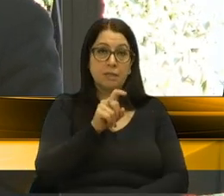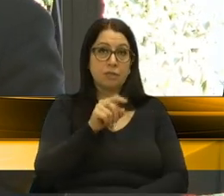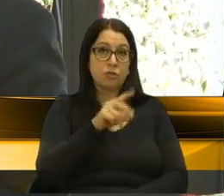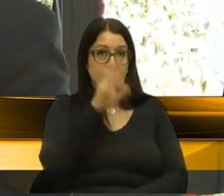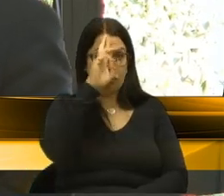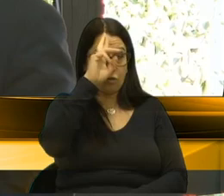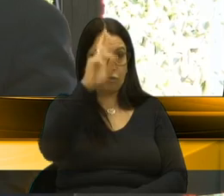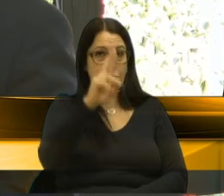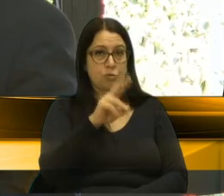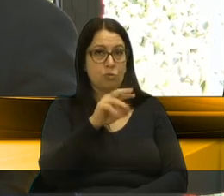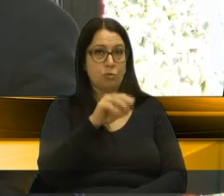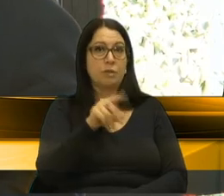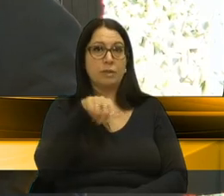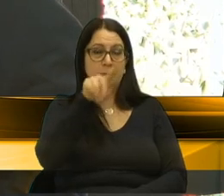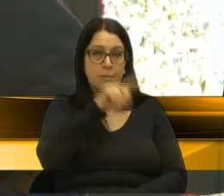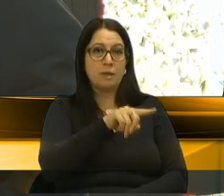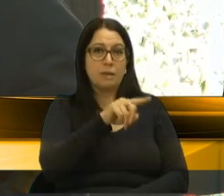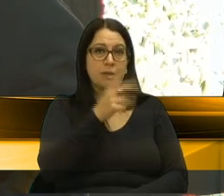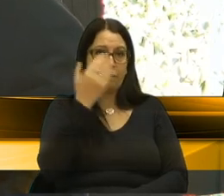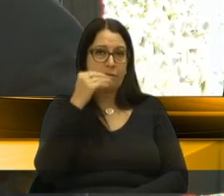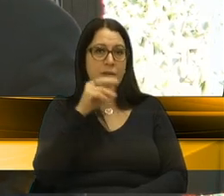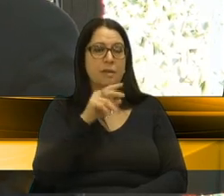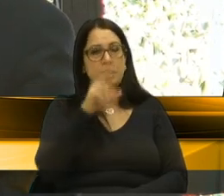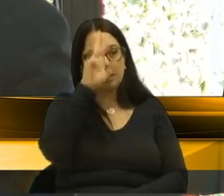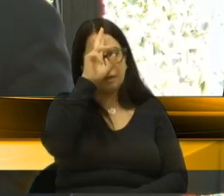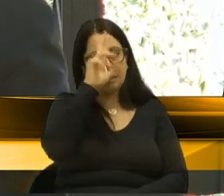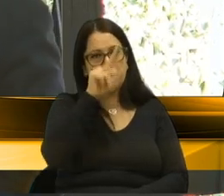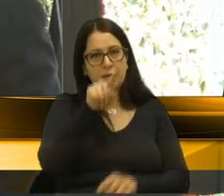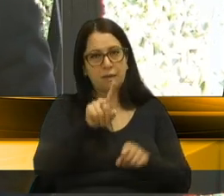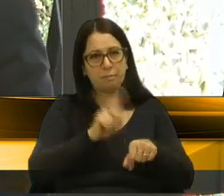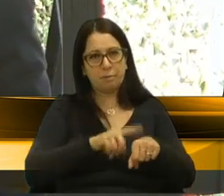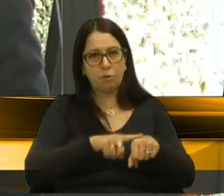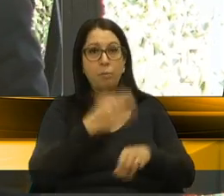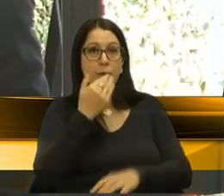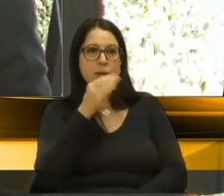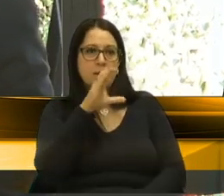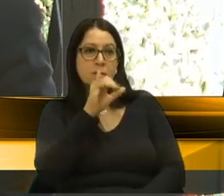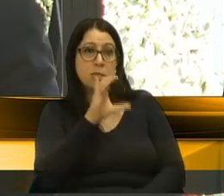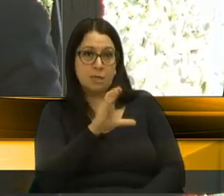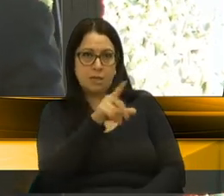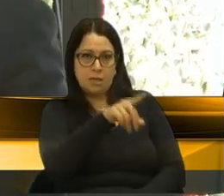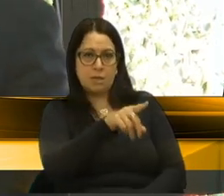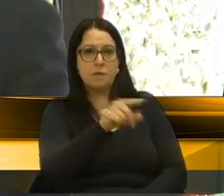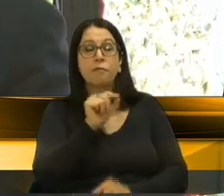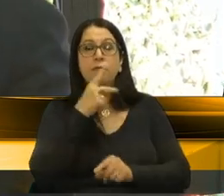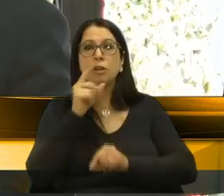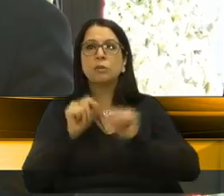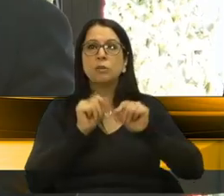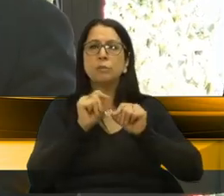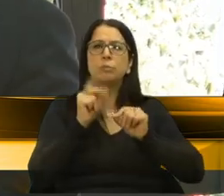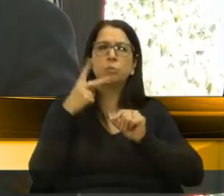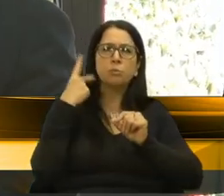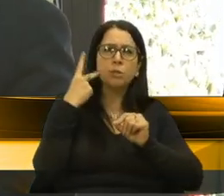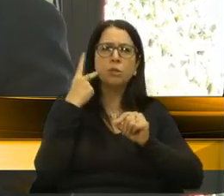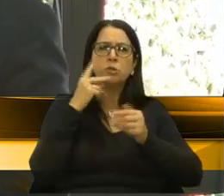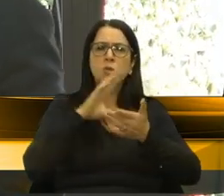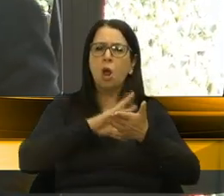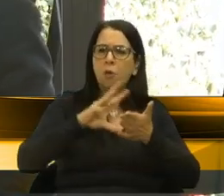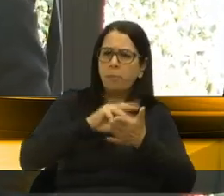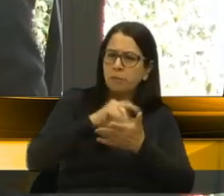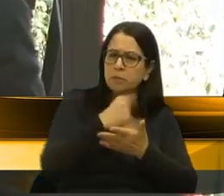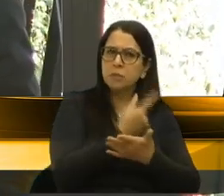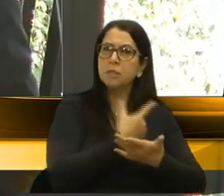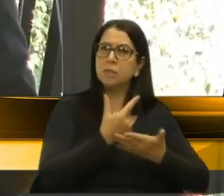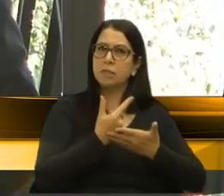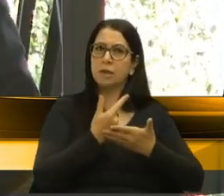Leandro Daiello. Eu estava nessa reunião almoço como presidente da casa, e ele falou sobre a questão política, corrupção, porque o